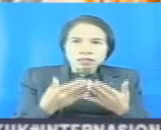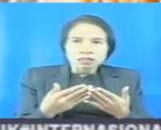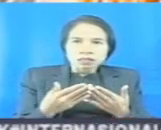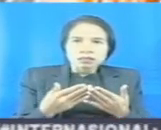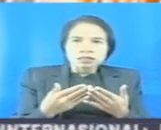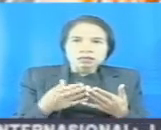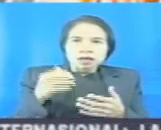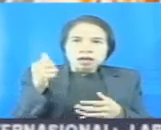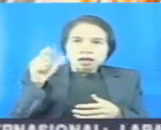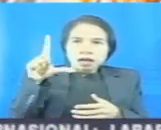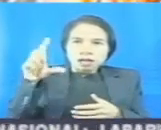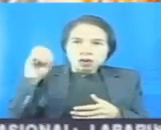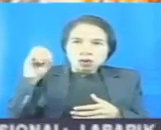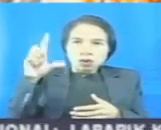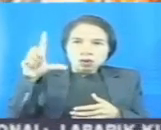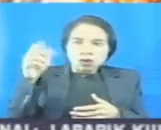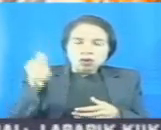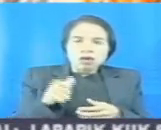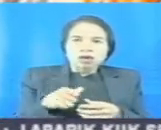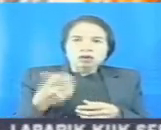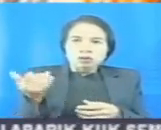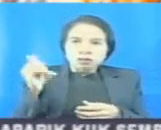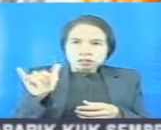Fundação Lola, nebe o Sira na